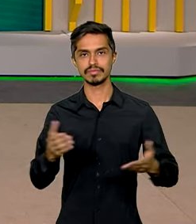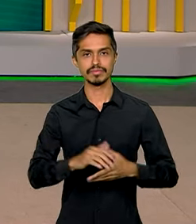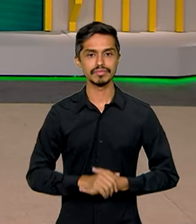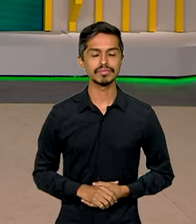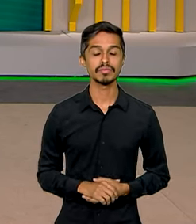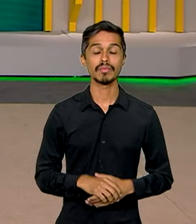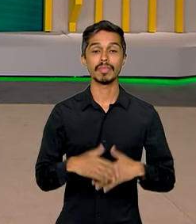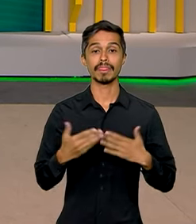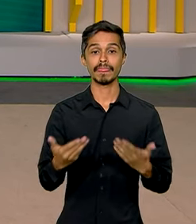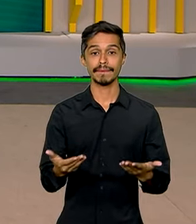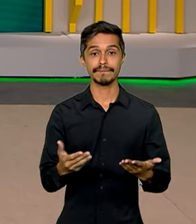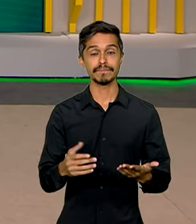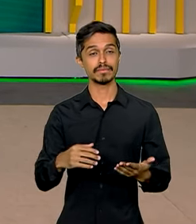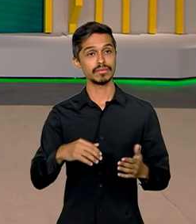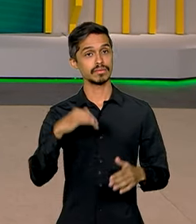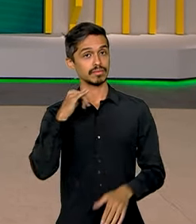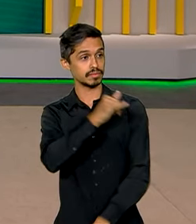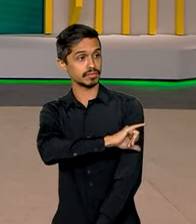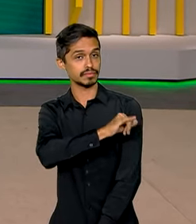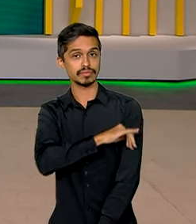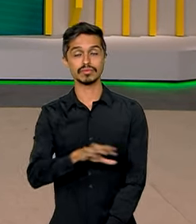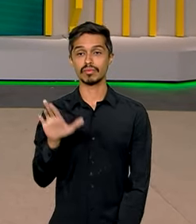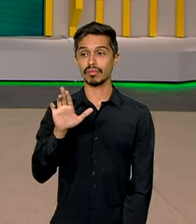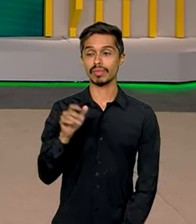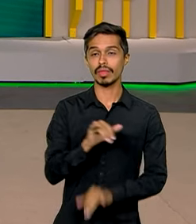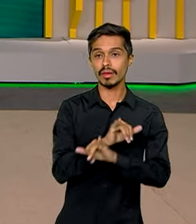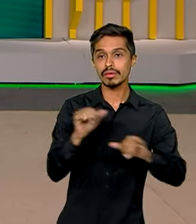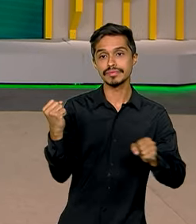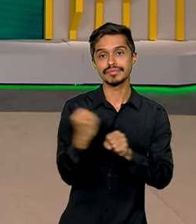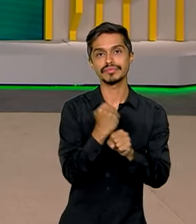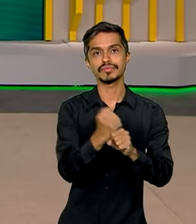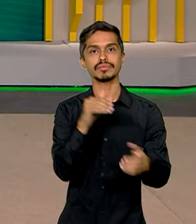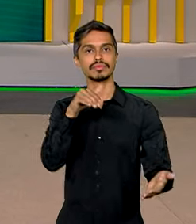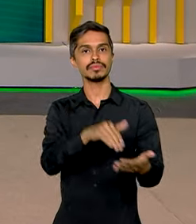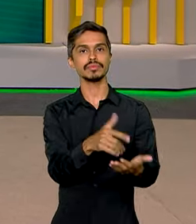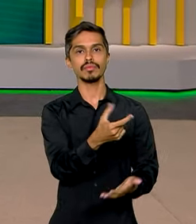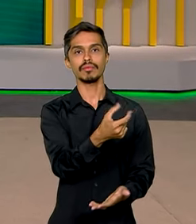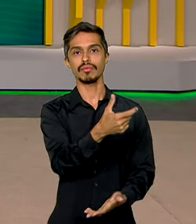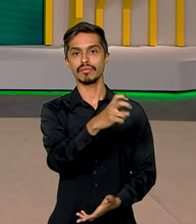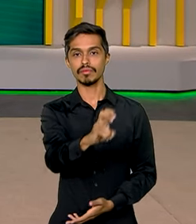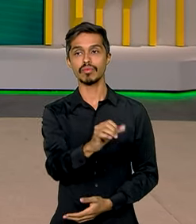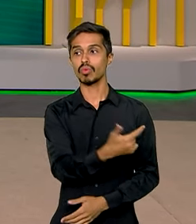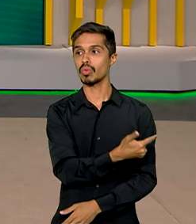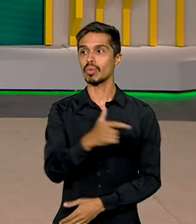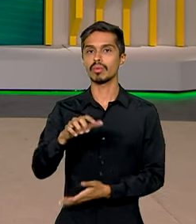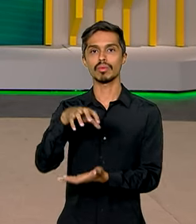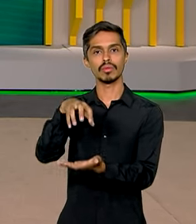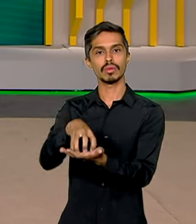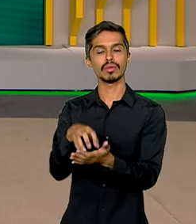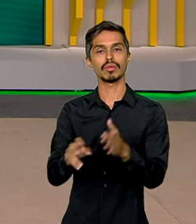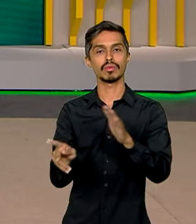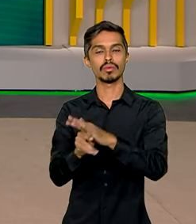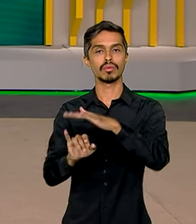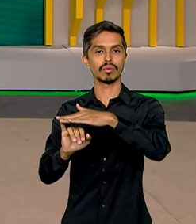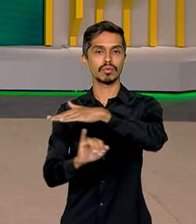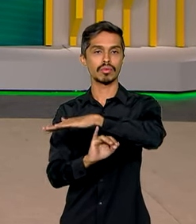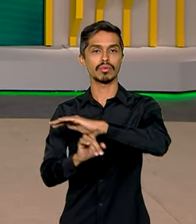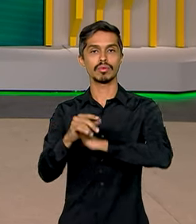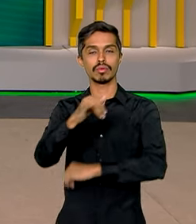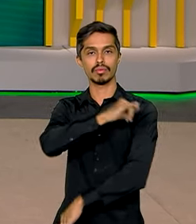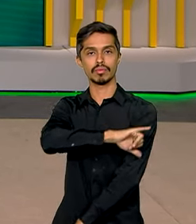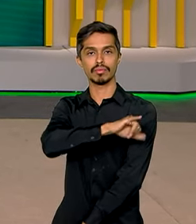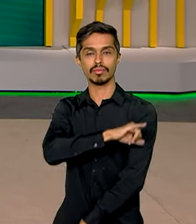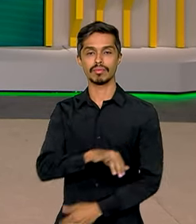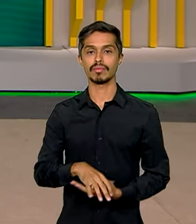E também no Rio, o presidente Lula anunciou a construção, até 2025, de um outro campus do Instituto Federal do Rio de Janeiro,